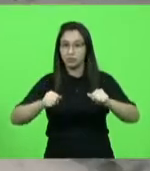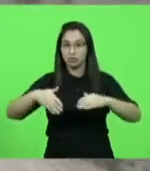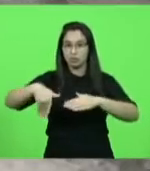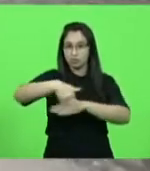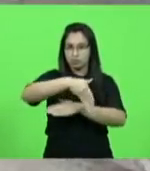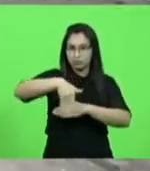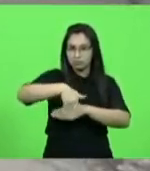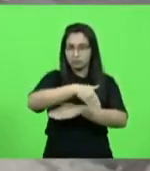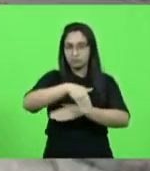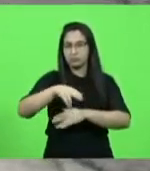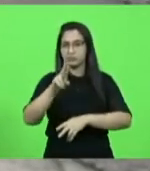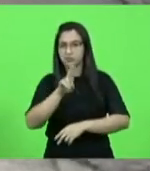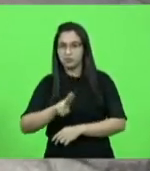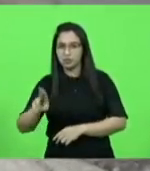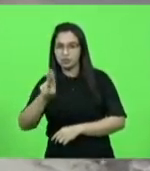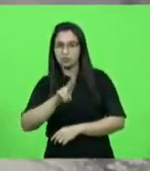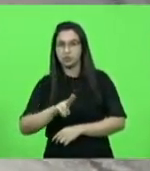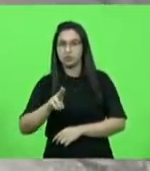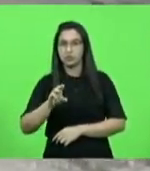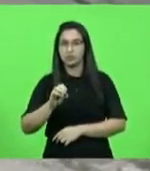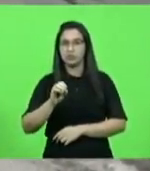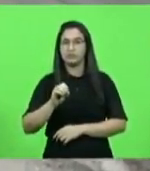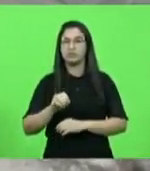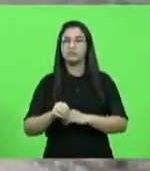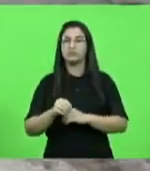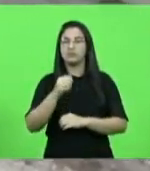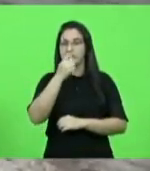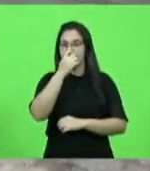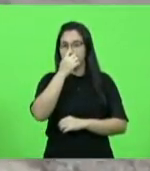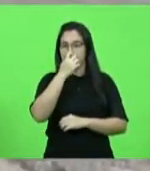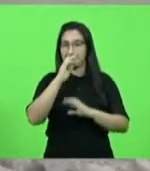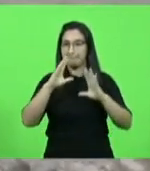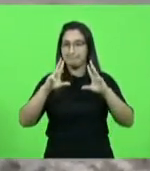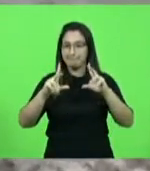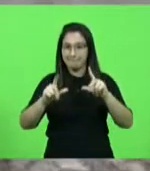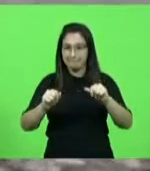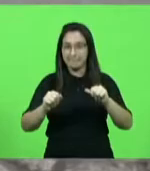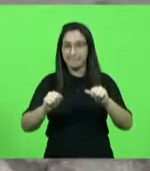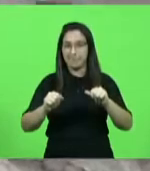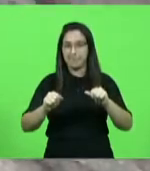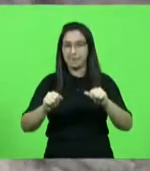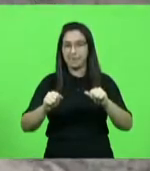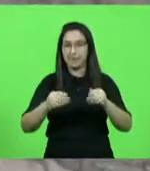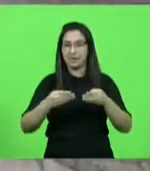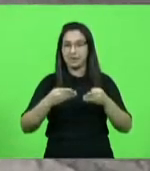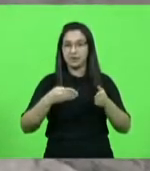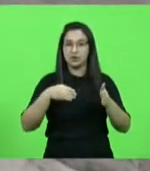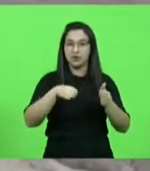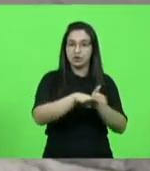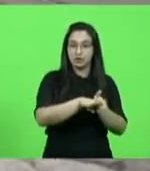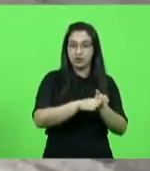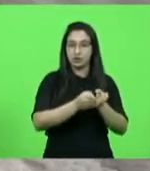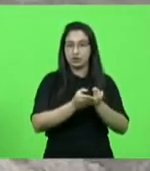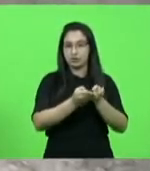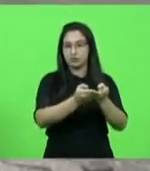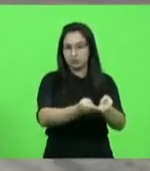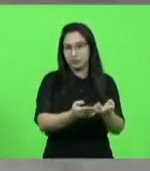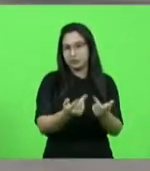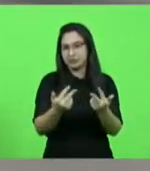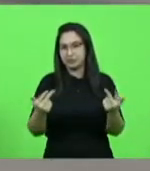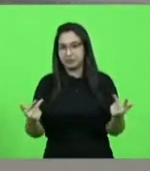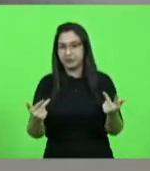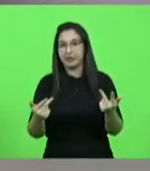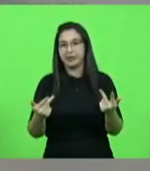escoação, deputado Berlanda, do oeste catarinense, tudo que vem para os nossos portos, deputado Lima, tudo passa